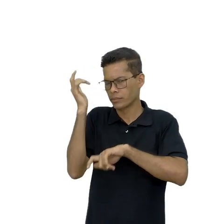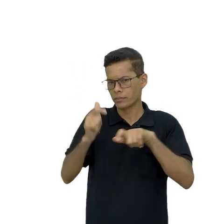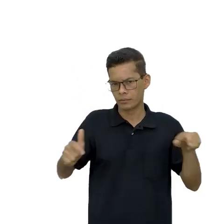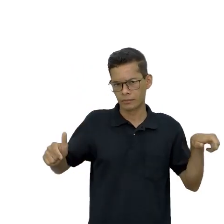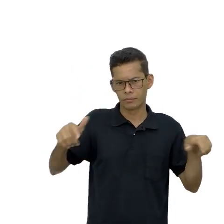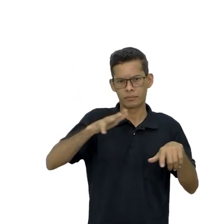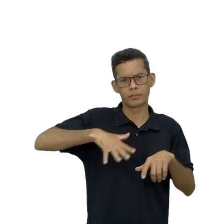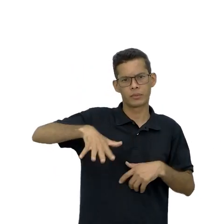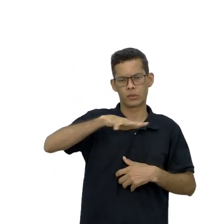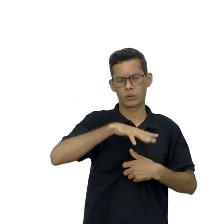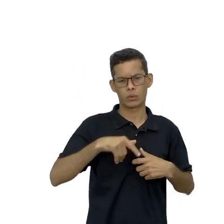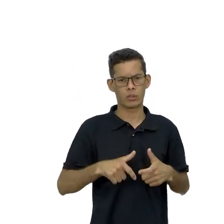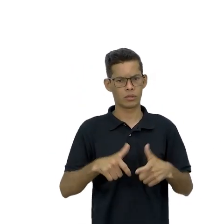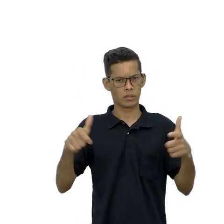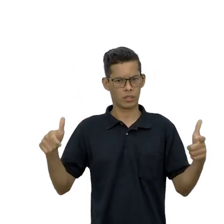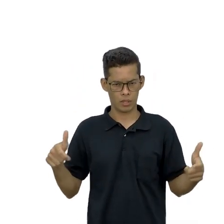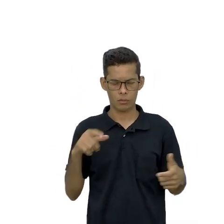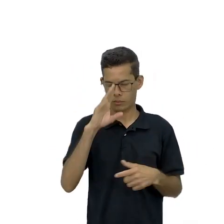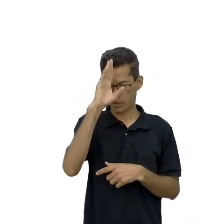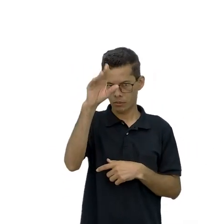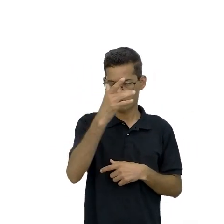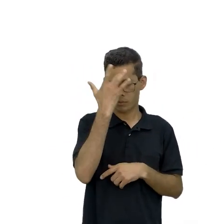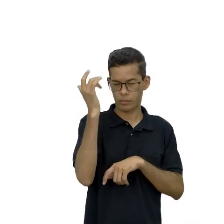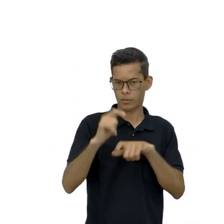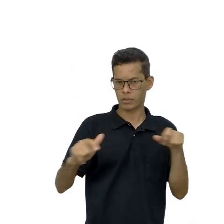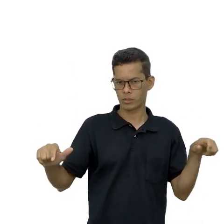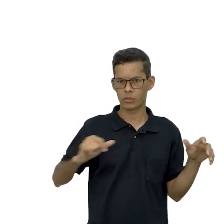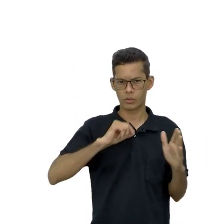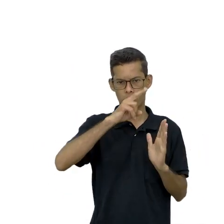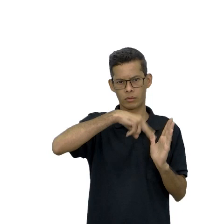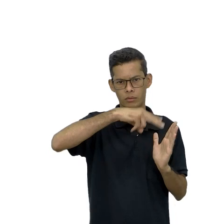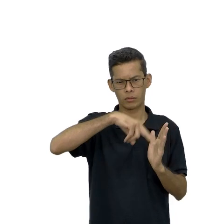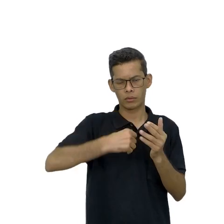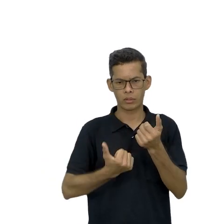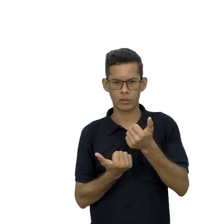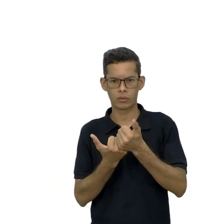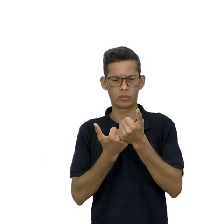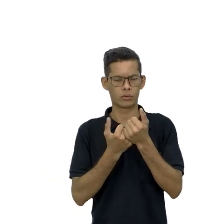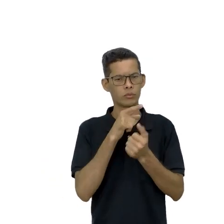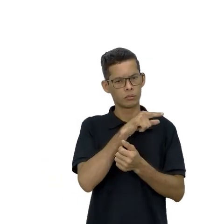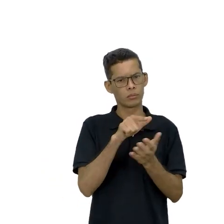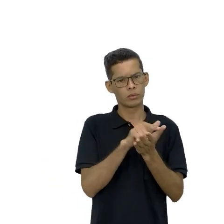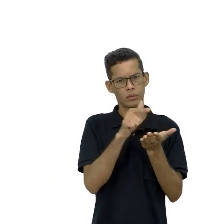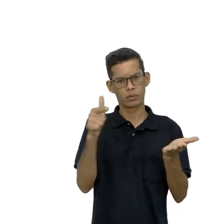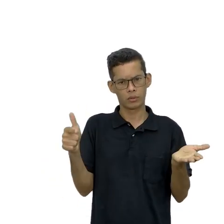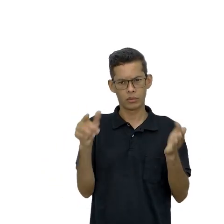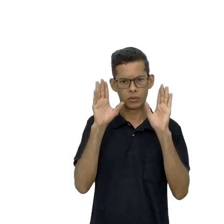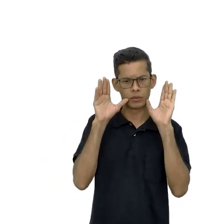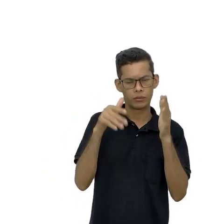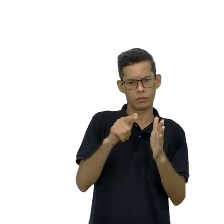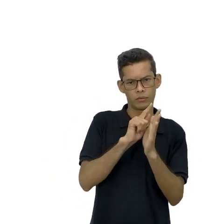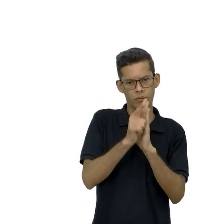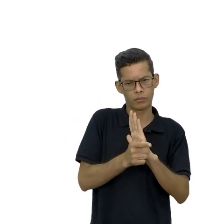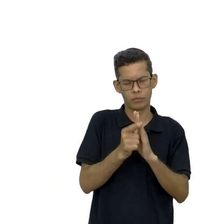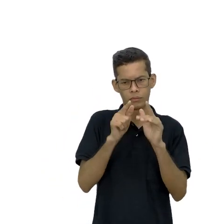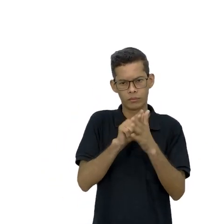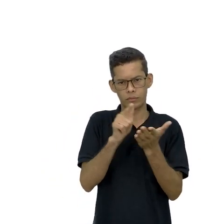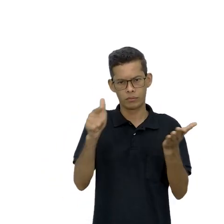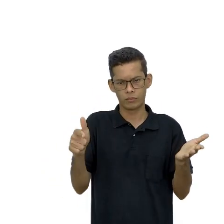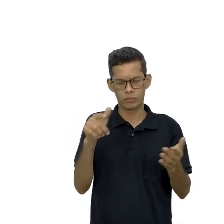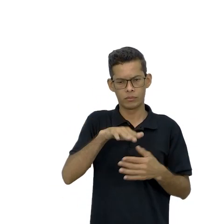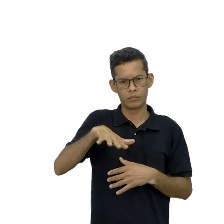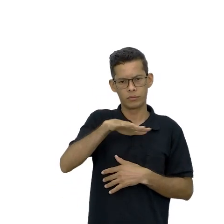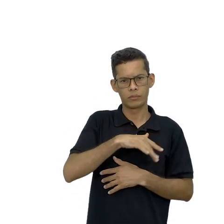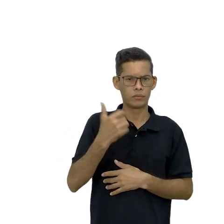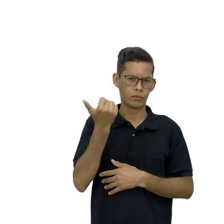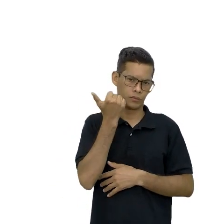né? Principalmente pelo público leitor, do suporte em que esse texto do gênero textual reportagem de divulgação